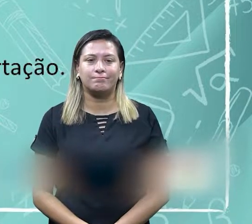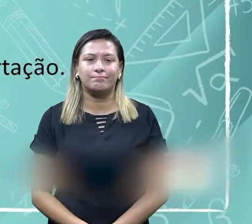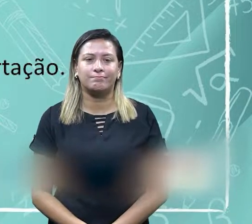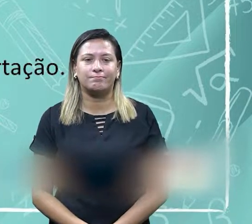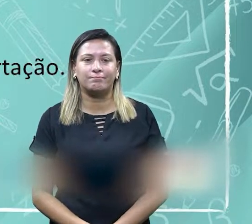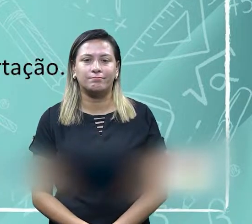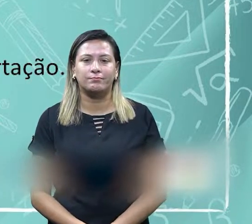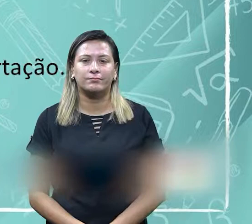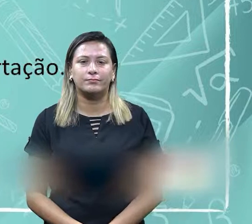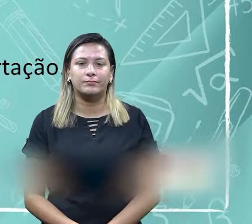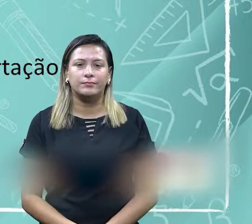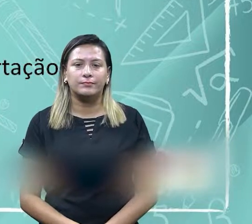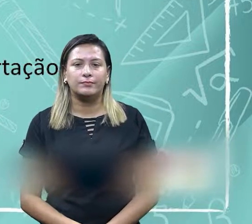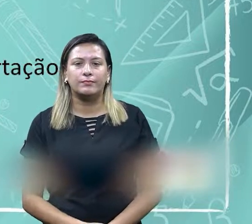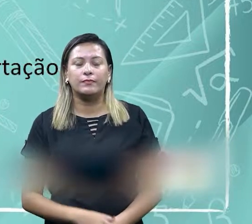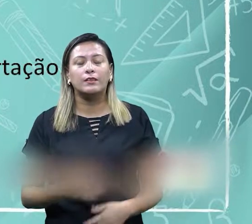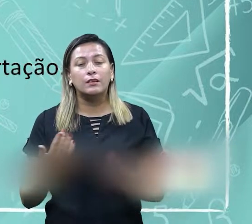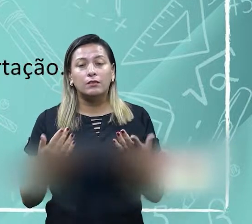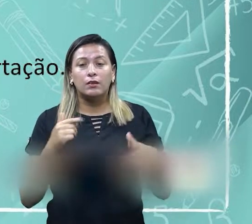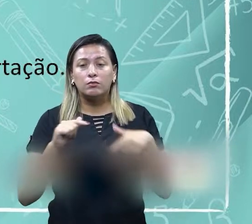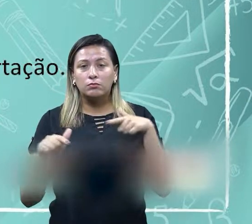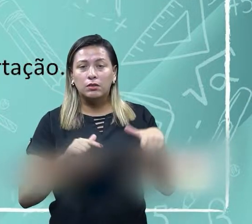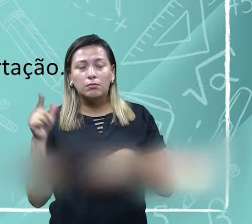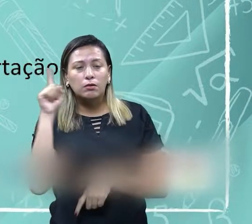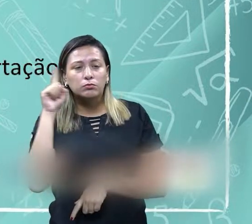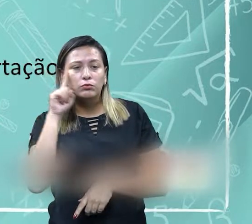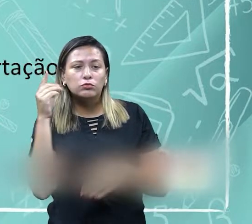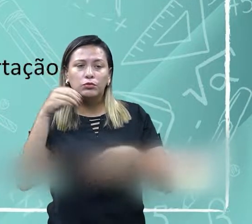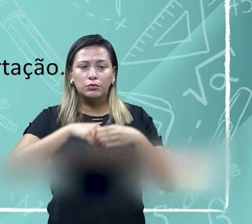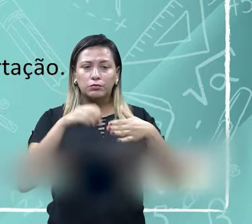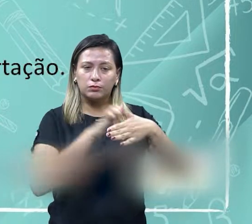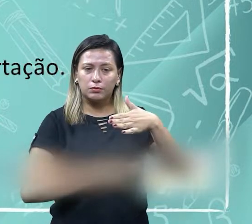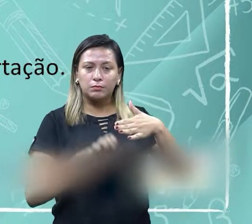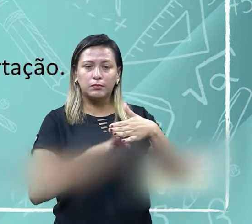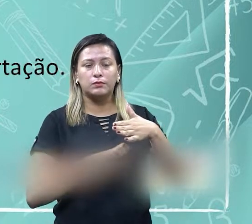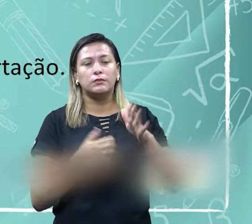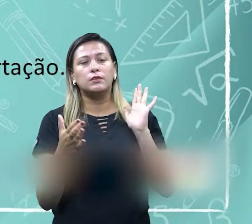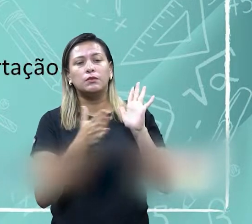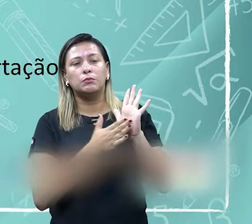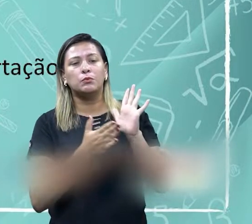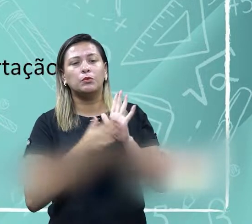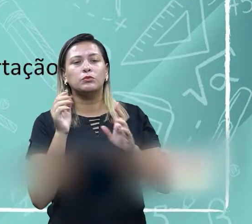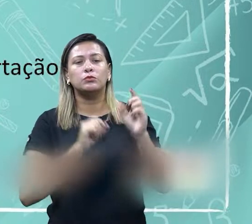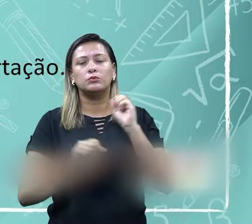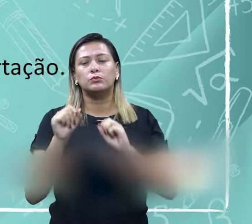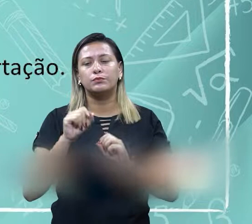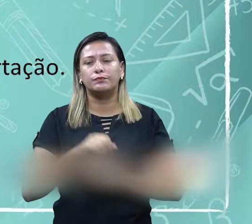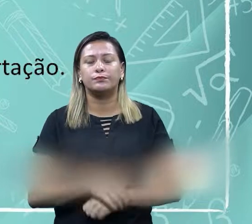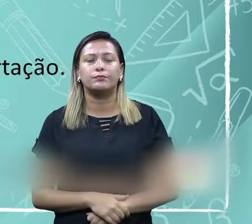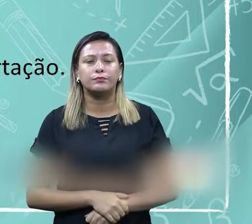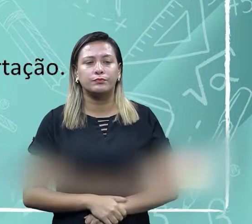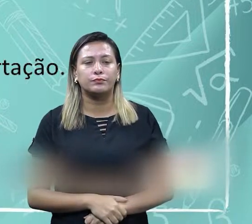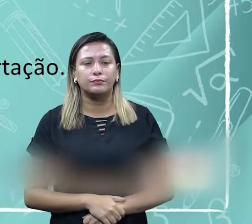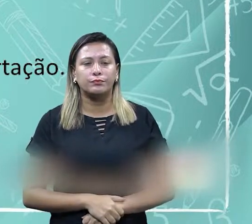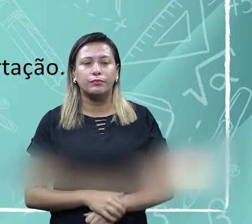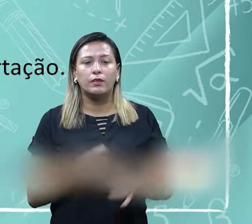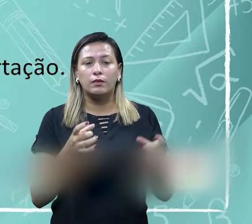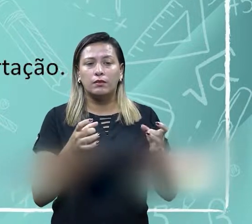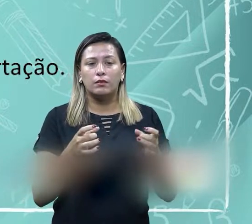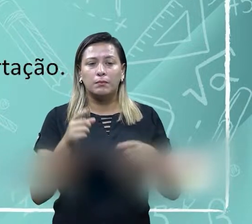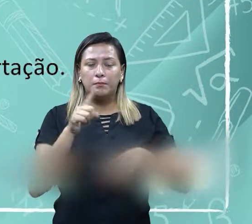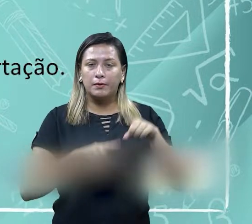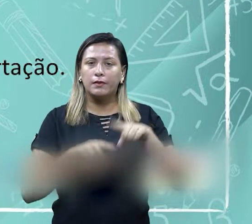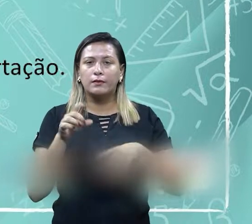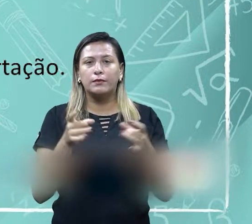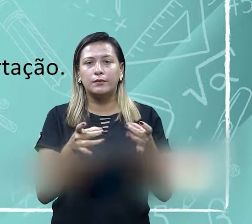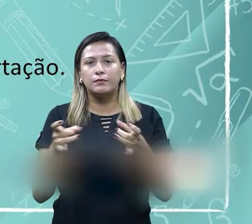de exportação torna-se uma atividade rotineira nas empresas que porque ela tem um propósito de, primeiro, vender